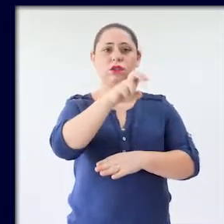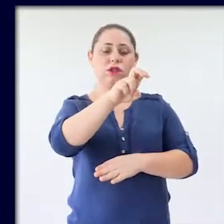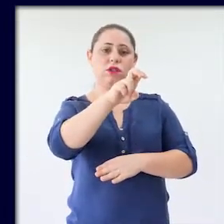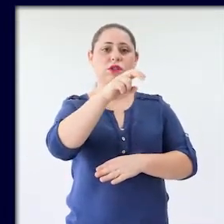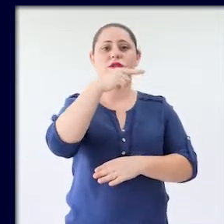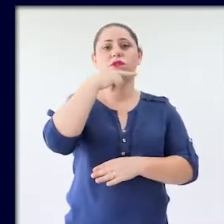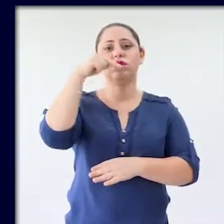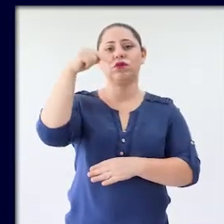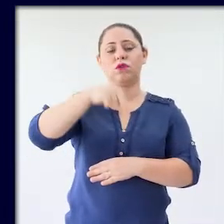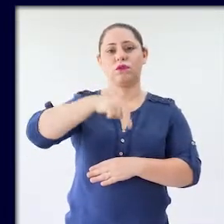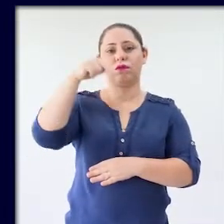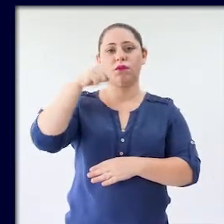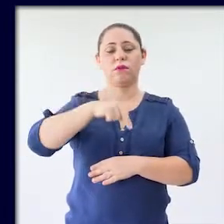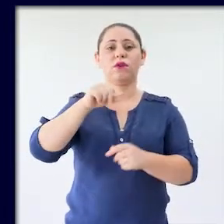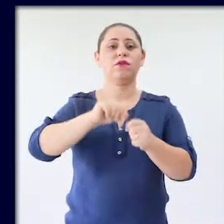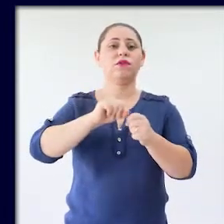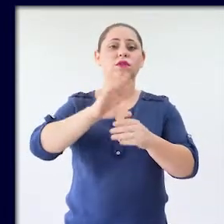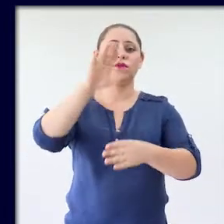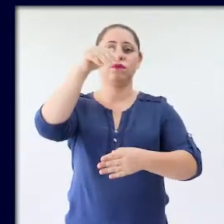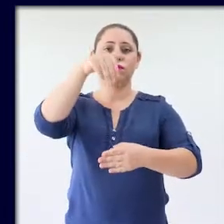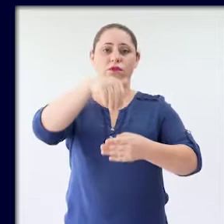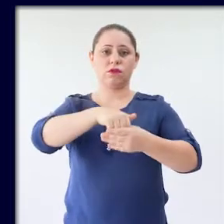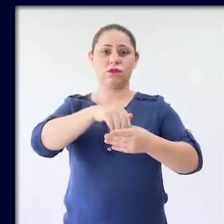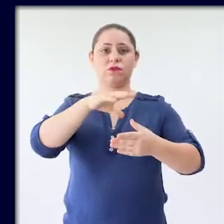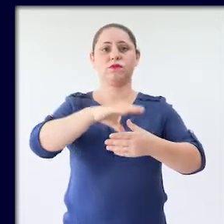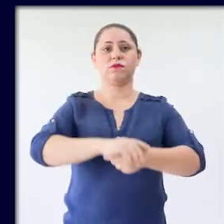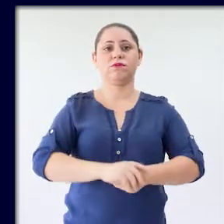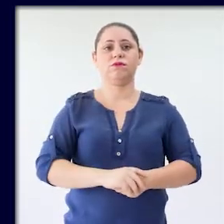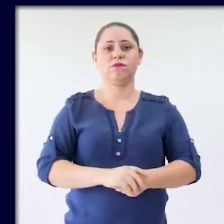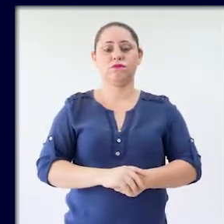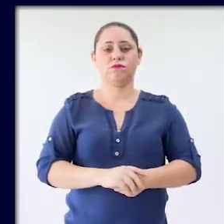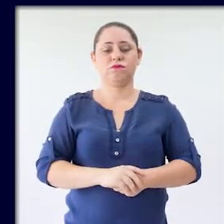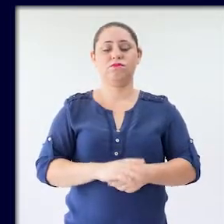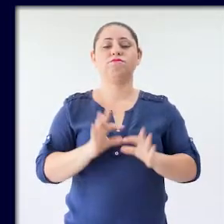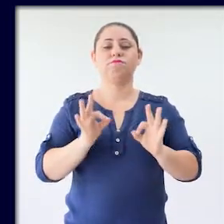no dia 15 de novembro e faça valer o seu voto.